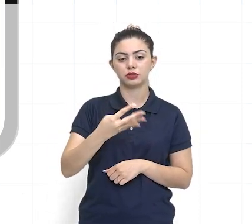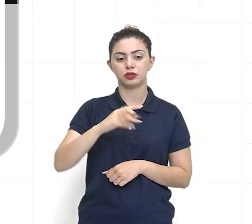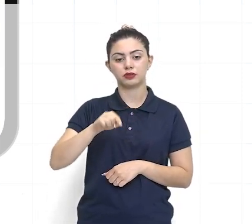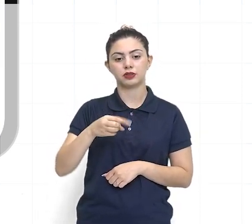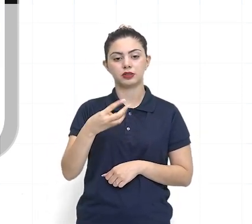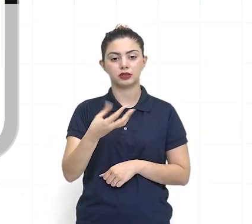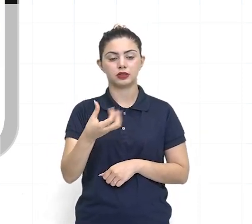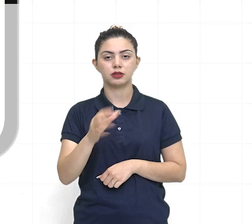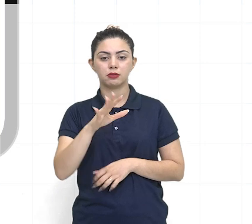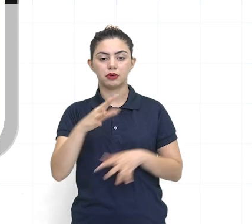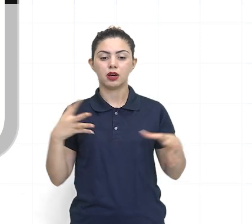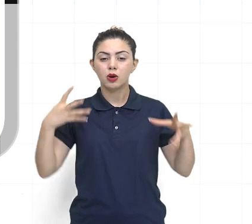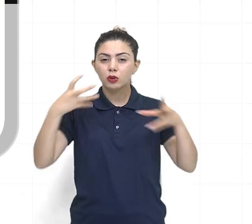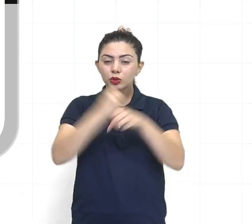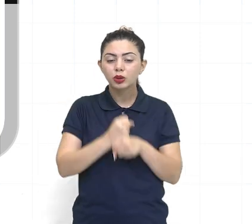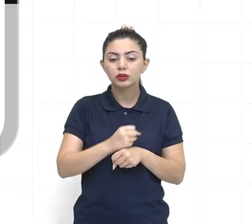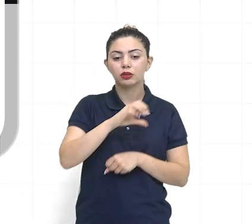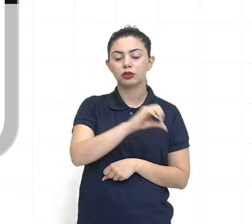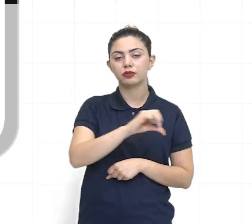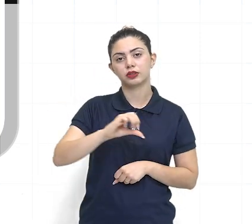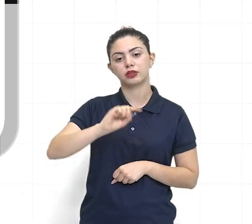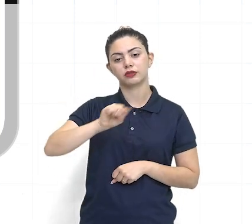24,36% e um total de